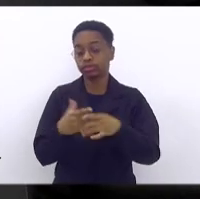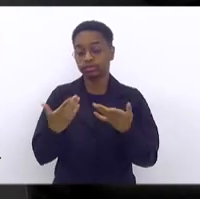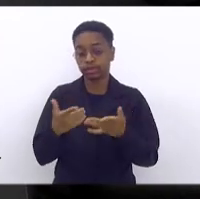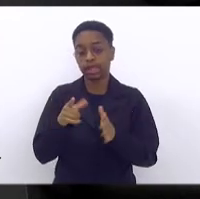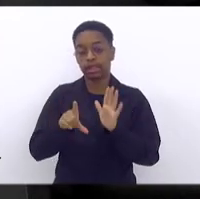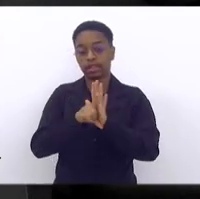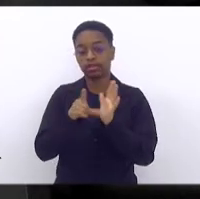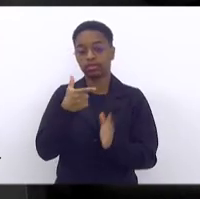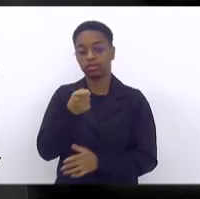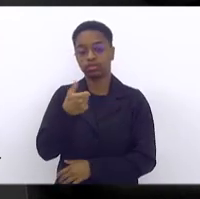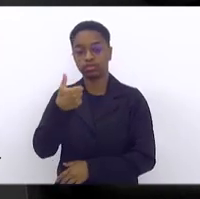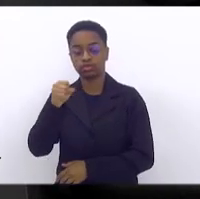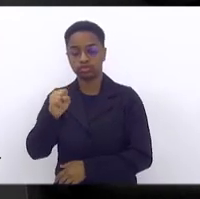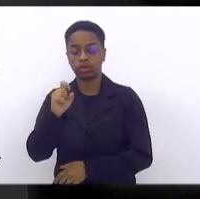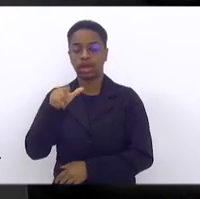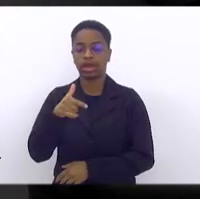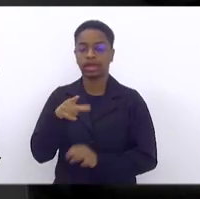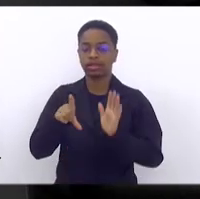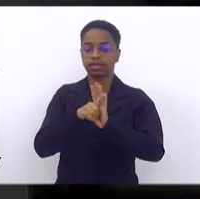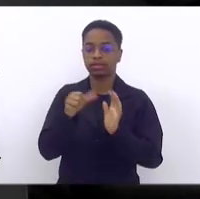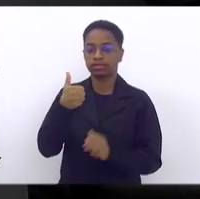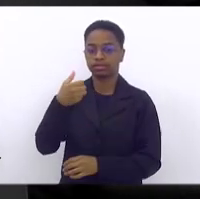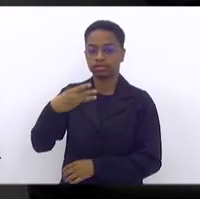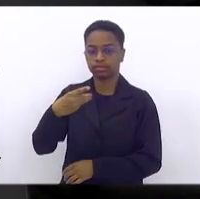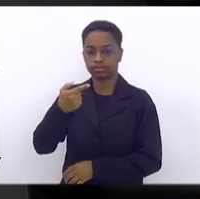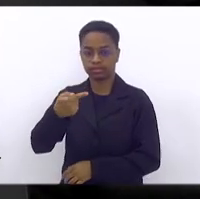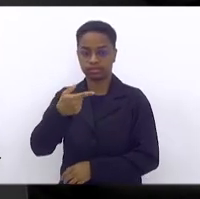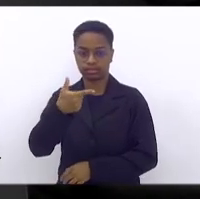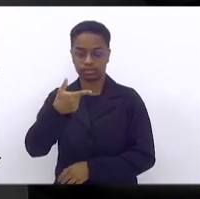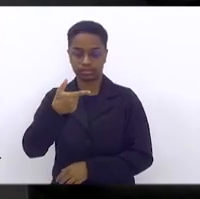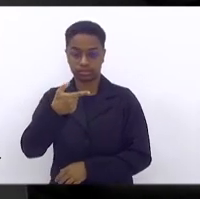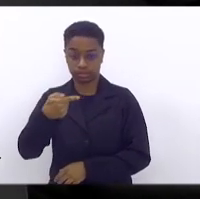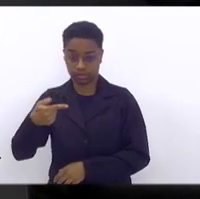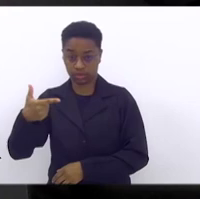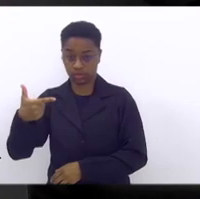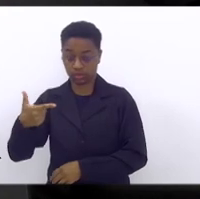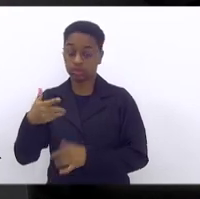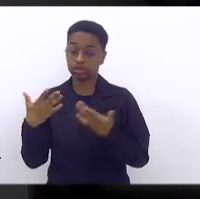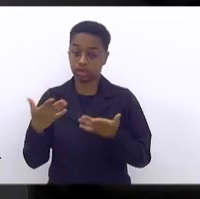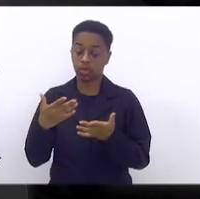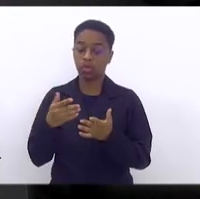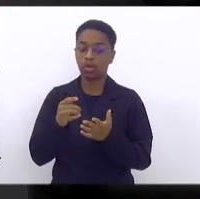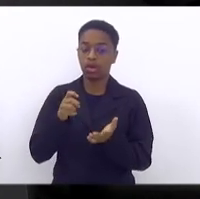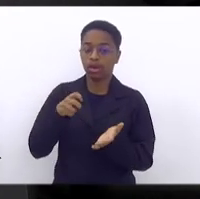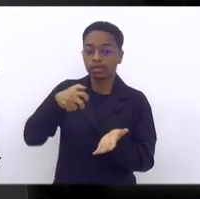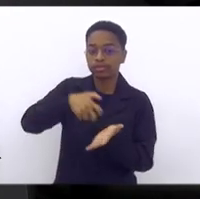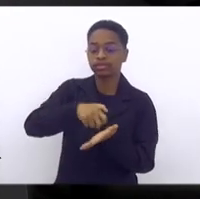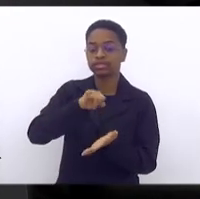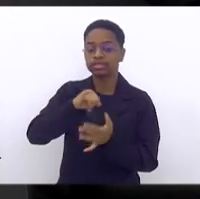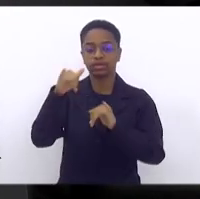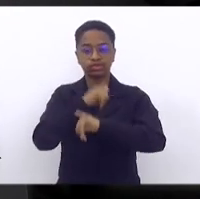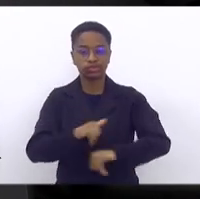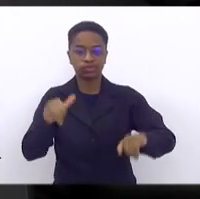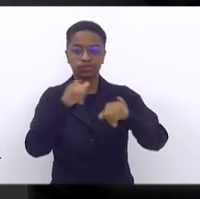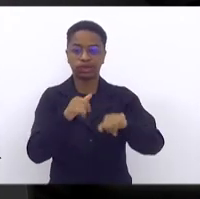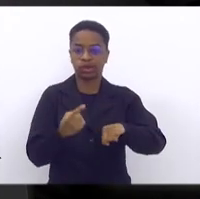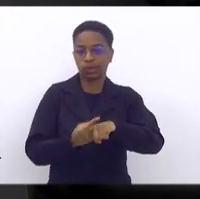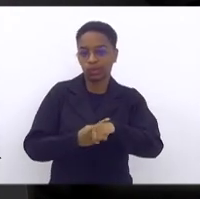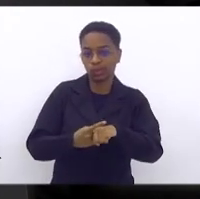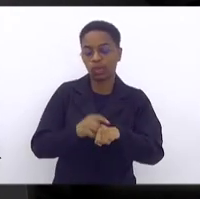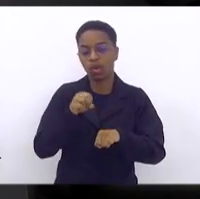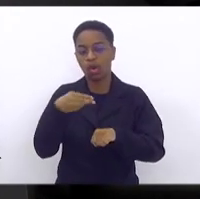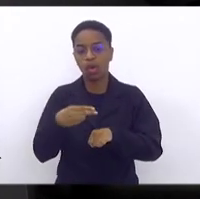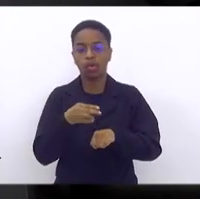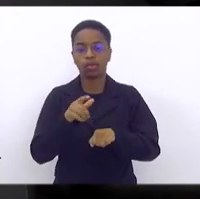é a Lei 13.772. Então, ela pune realmente essa divulgação indevida, né, não autorizada da nudez, de ato